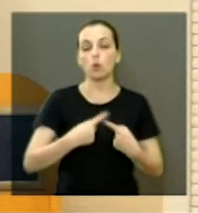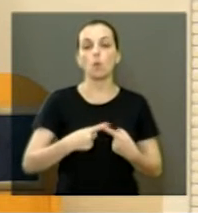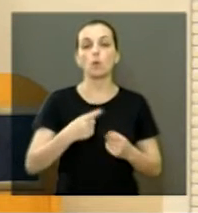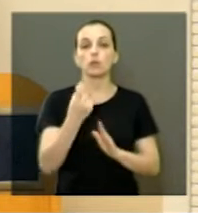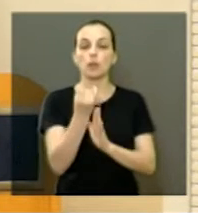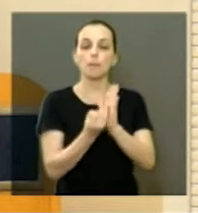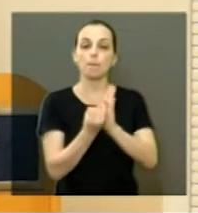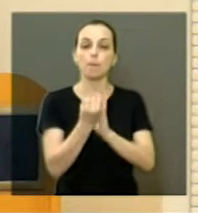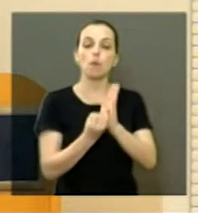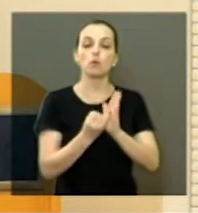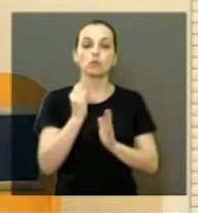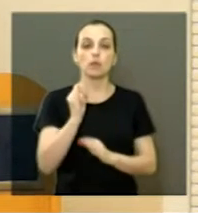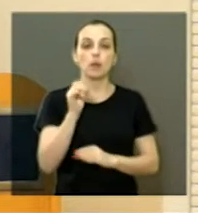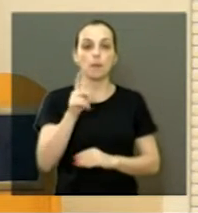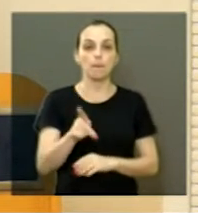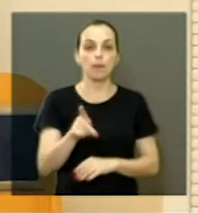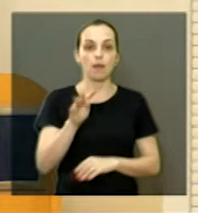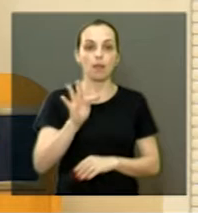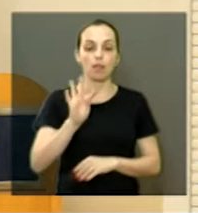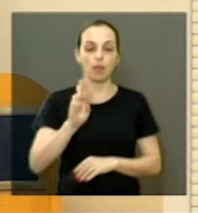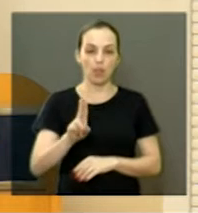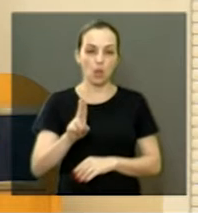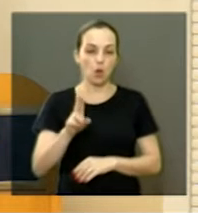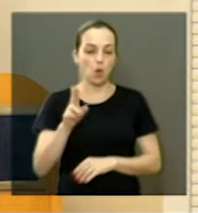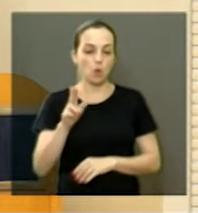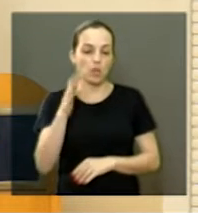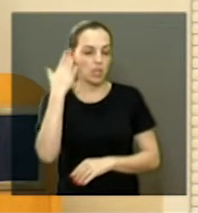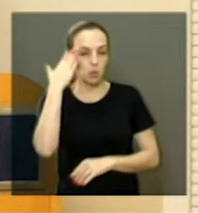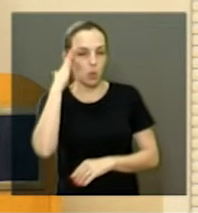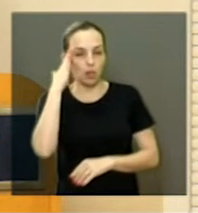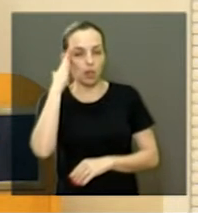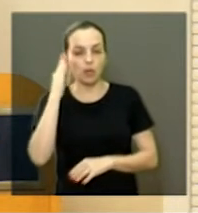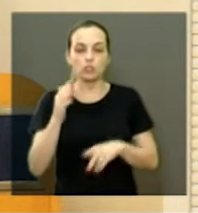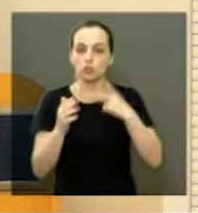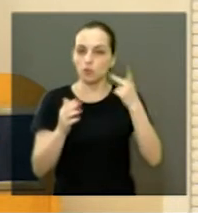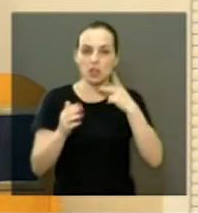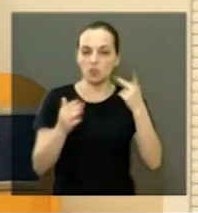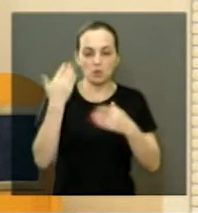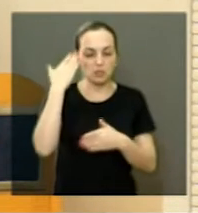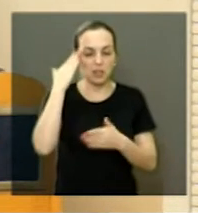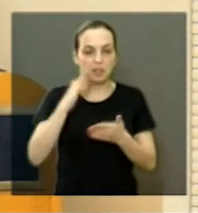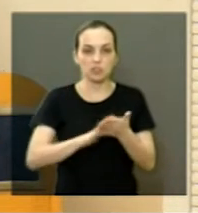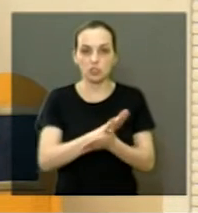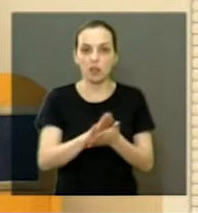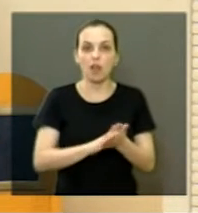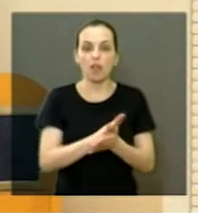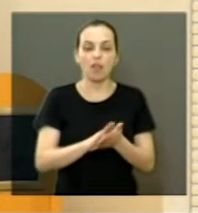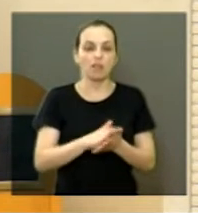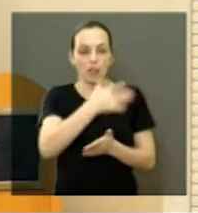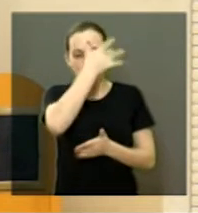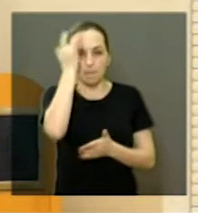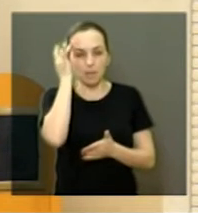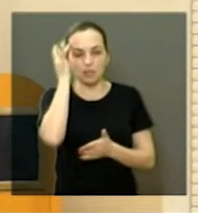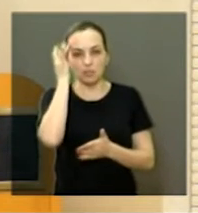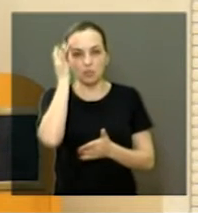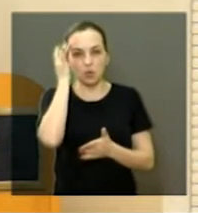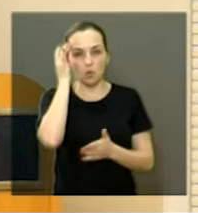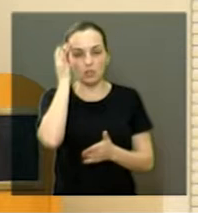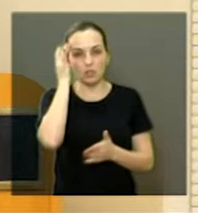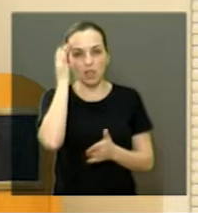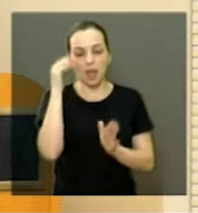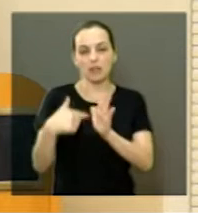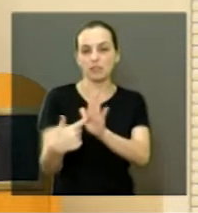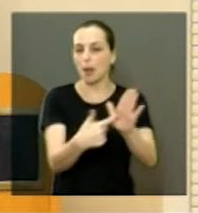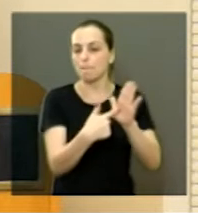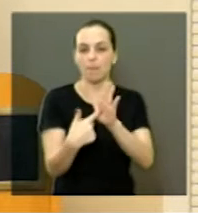e embora muitas vezes não entendido pelos pares e hoje já tem gente que quer mídia social só com o lado bom mídia social com a ser